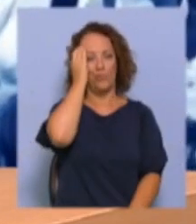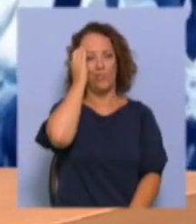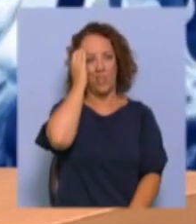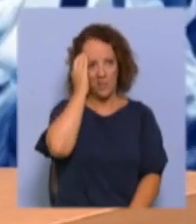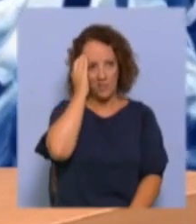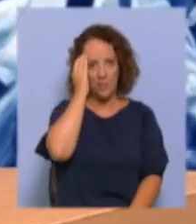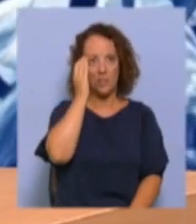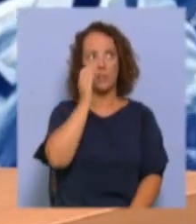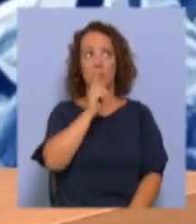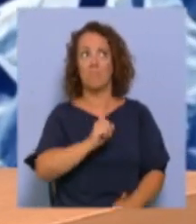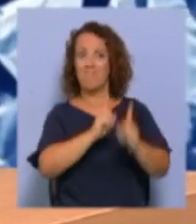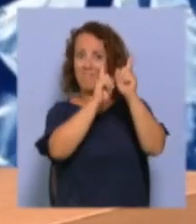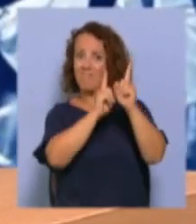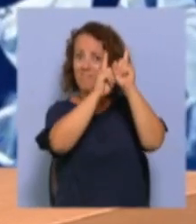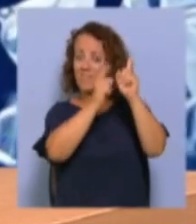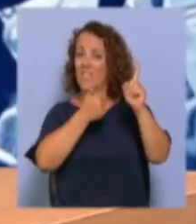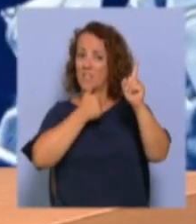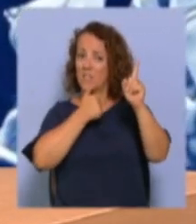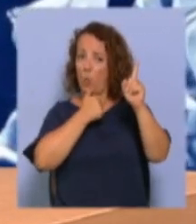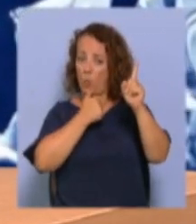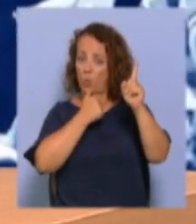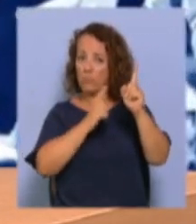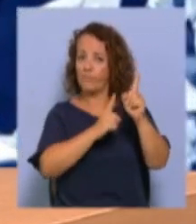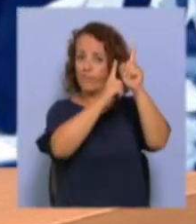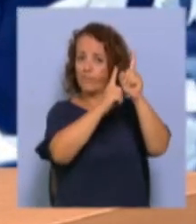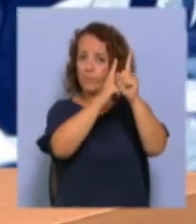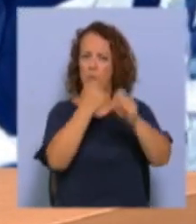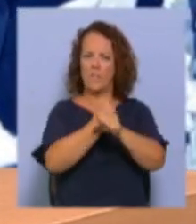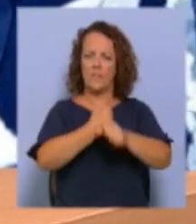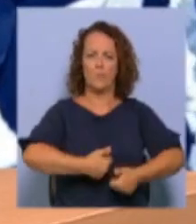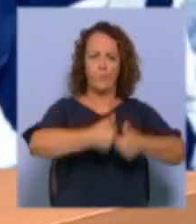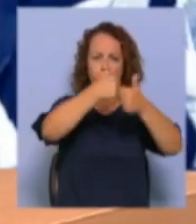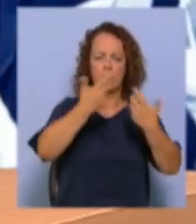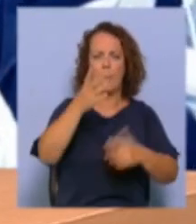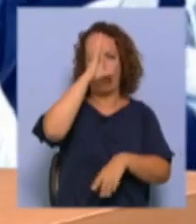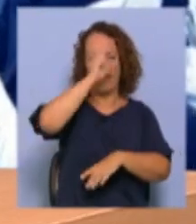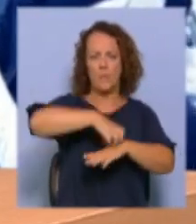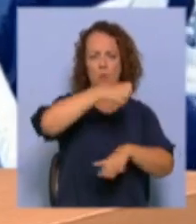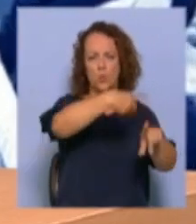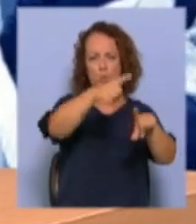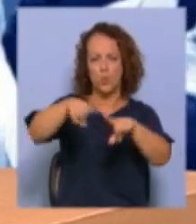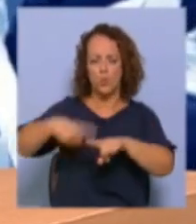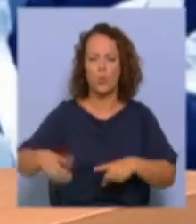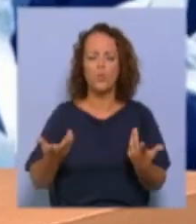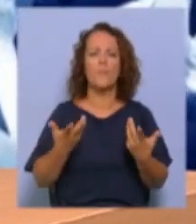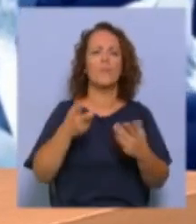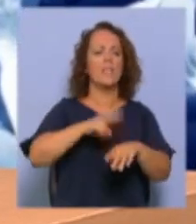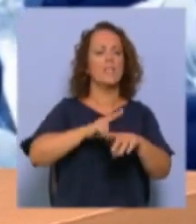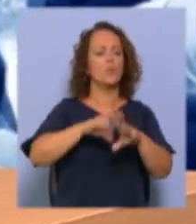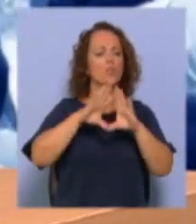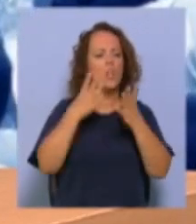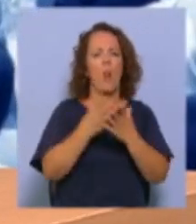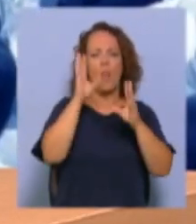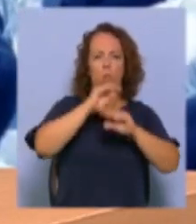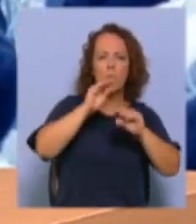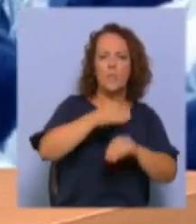dos decisores acima de nós, dos decisores dos serviços centrais, dos diferentes ministérios, das diferentes direções gerais de educação, de